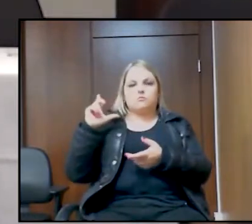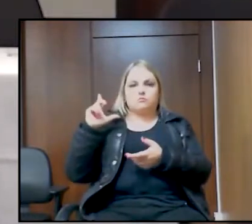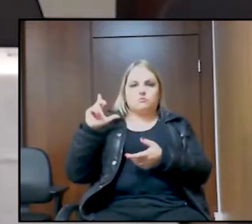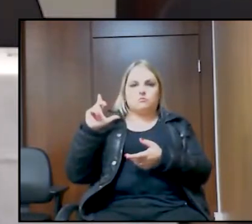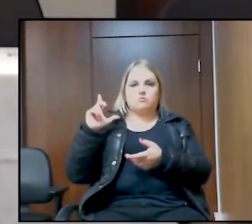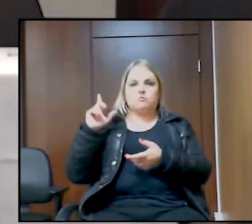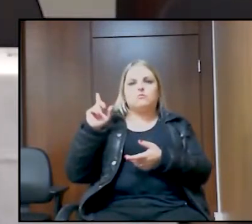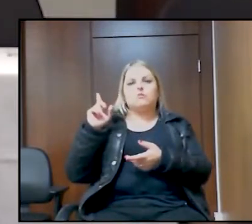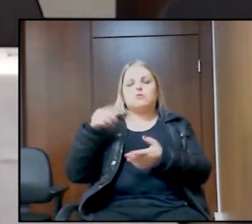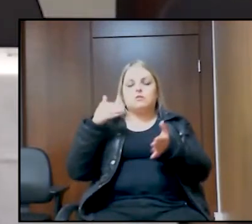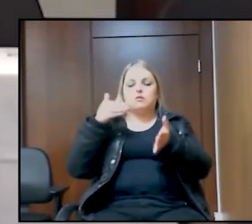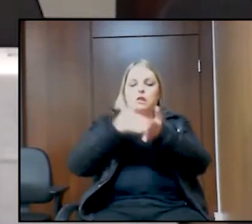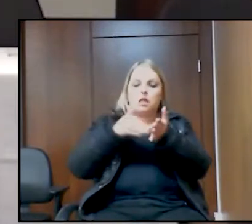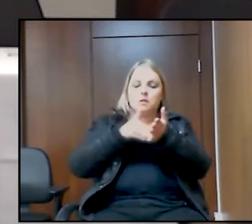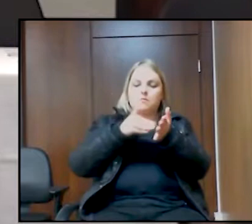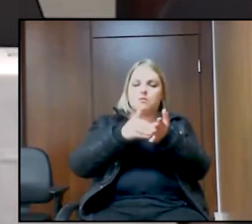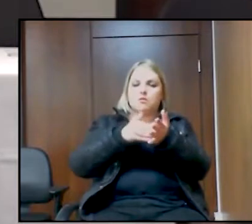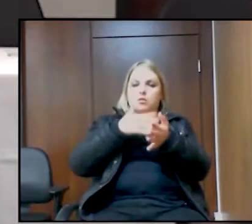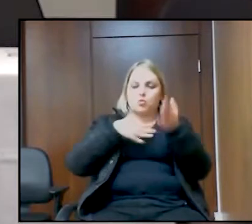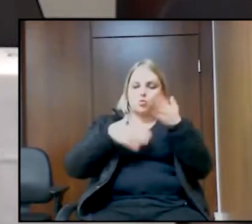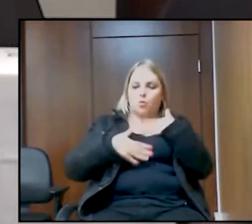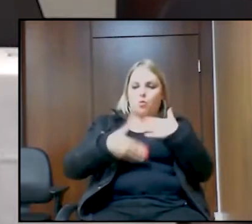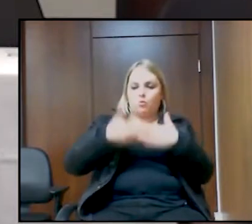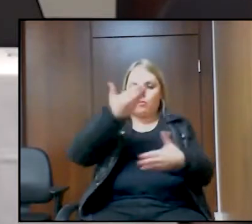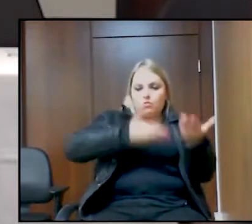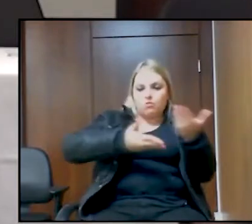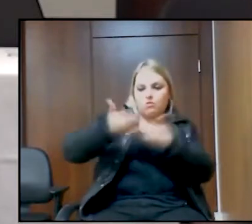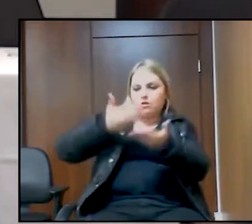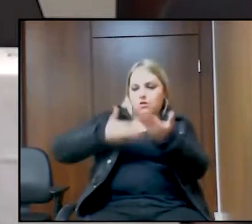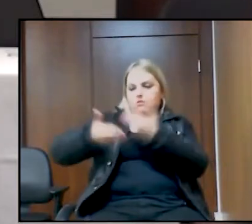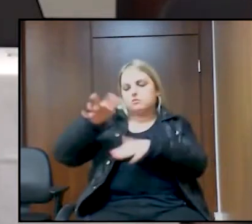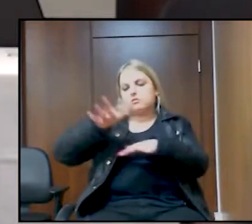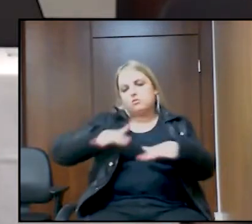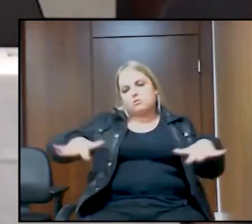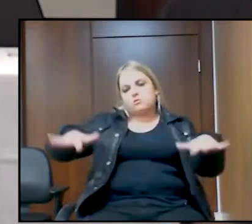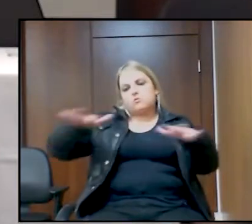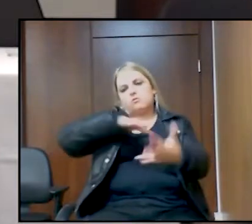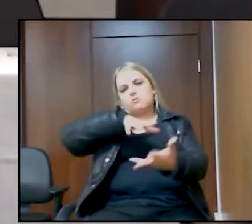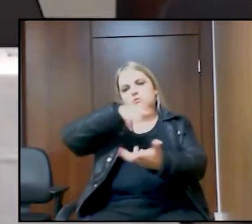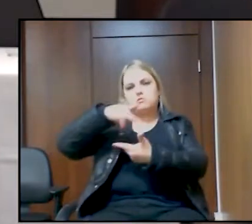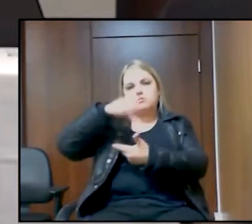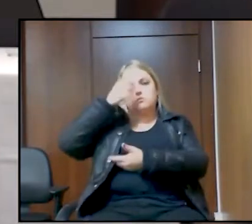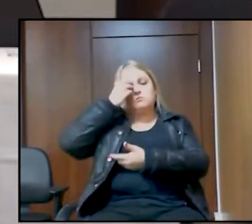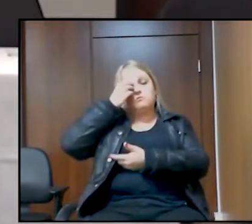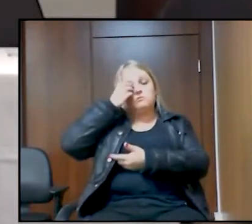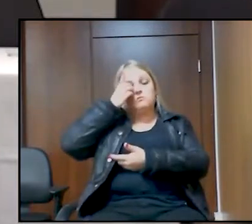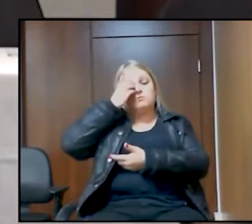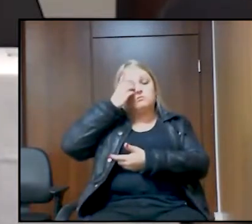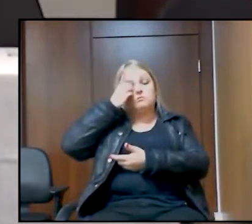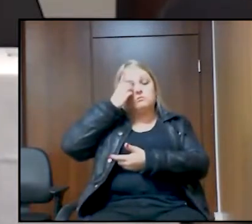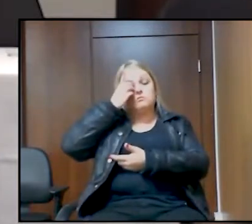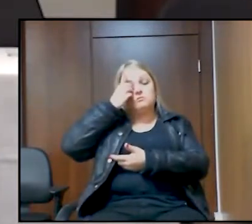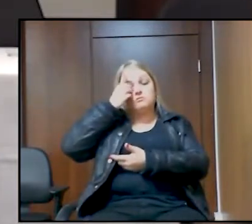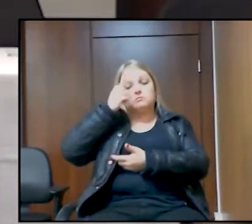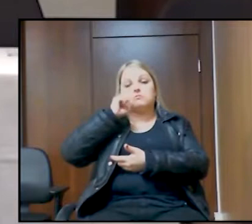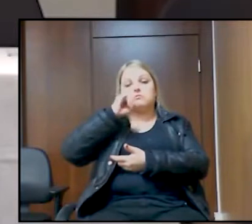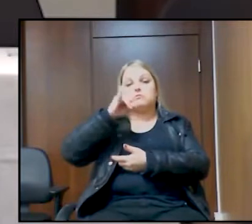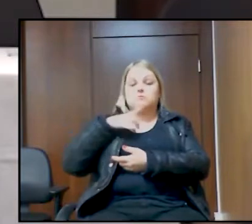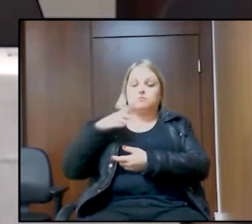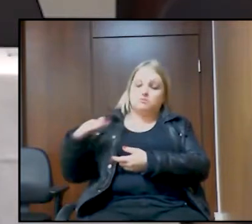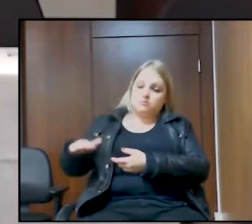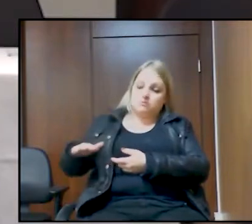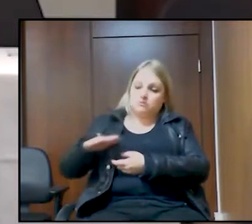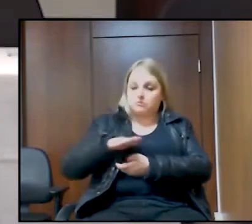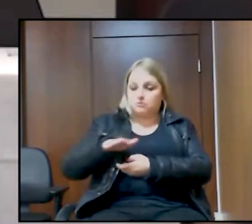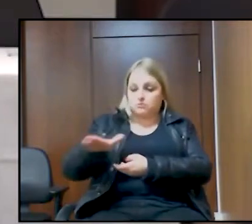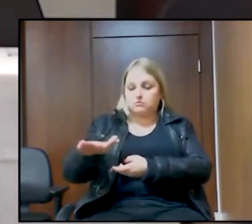a limitação que está no corpo em interação com o meio. Né? Se tem essa rampa aqui, eu chego. Se não tem, eu não chego.